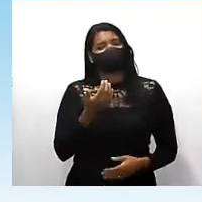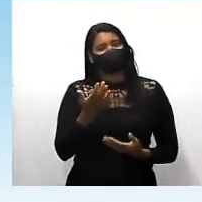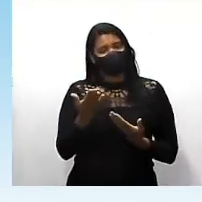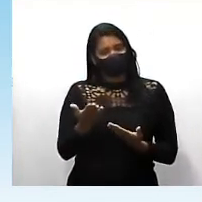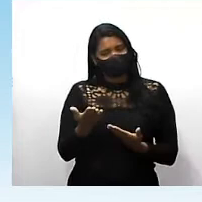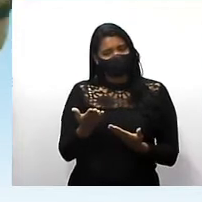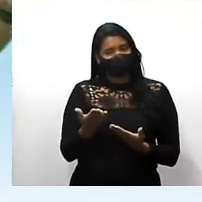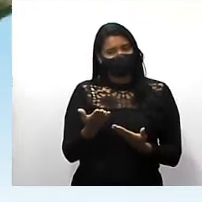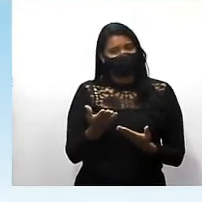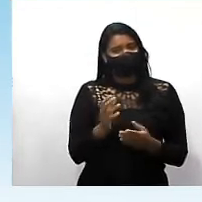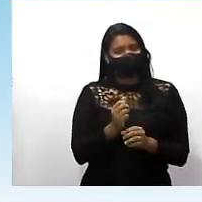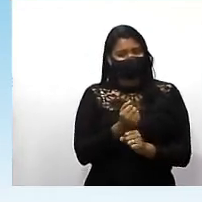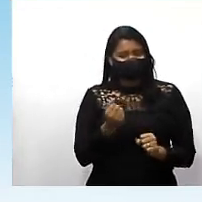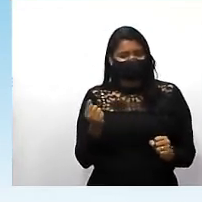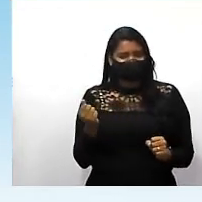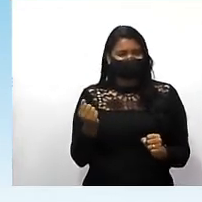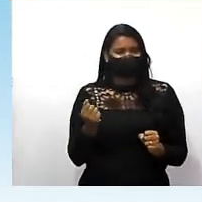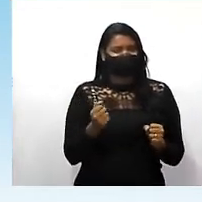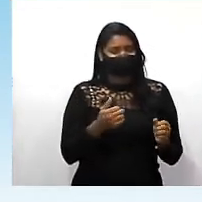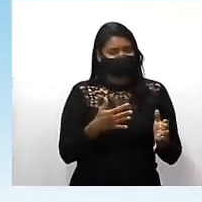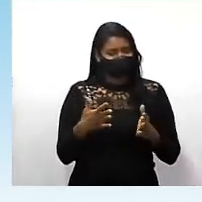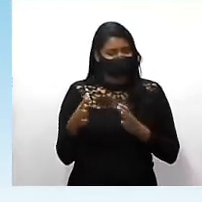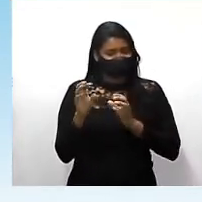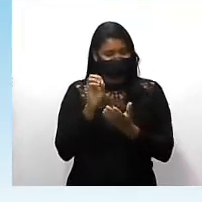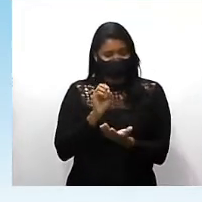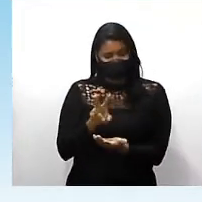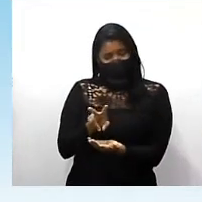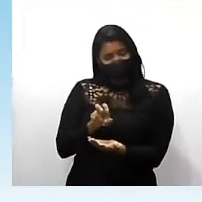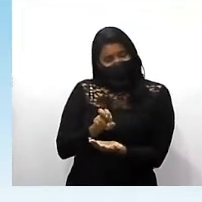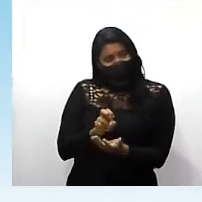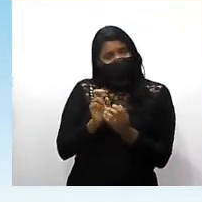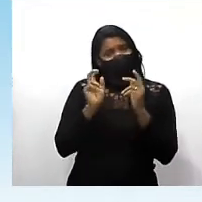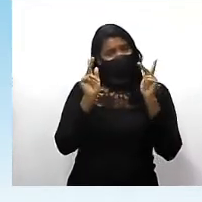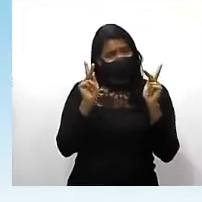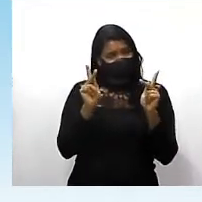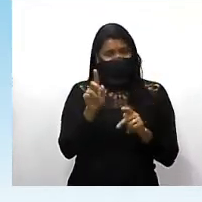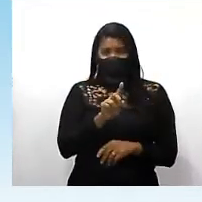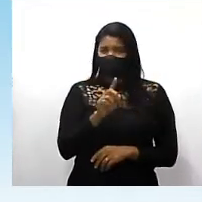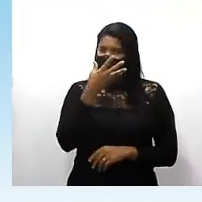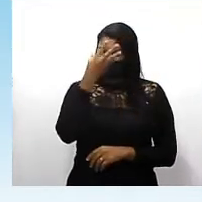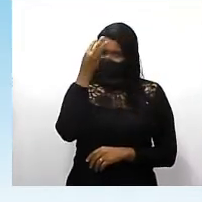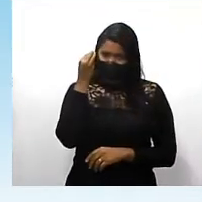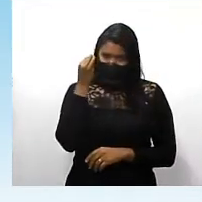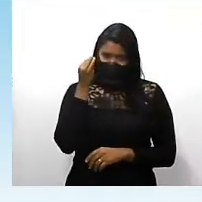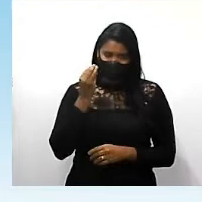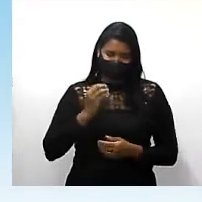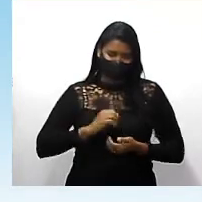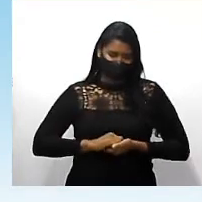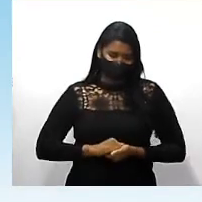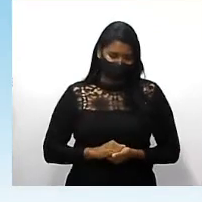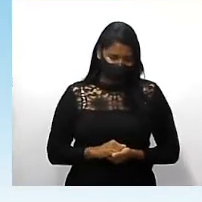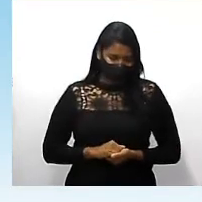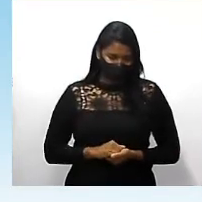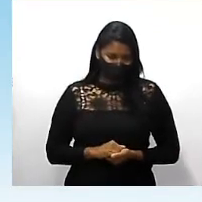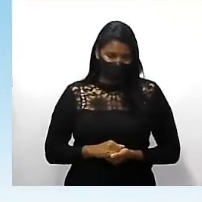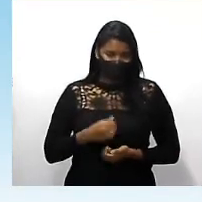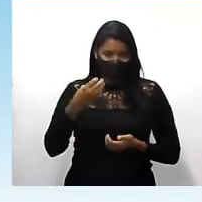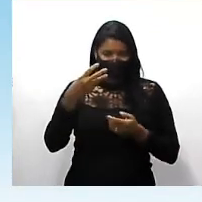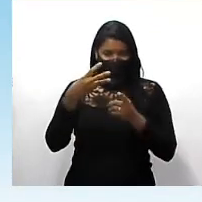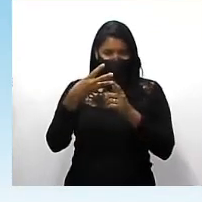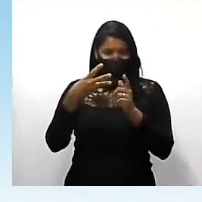desse grande empreendimento que é o EducaPE, ok? Não se esqueçam disso aí. 3